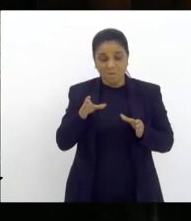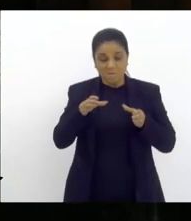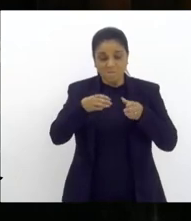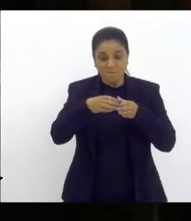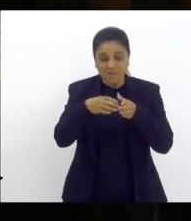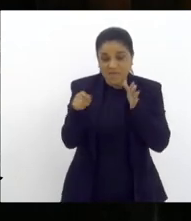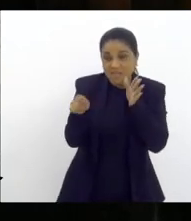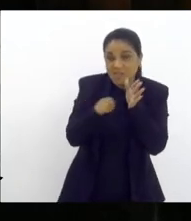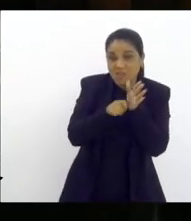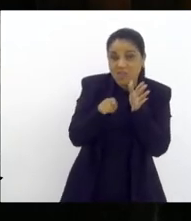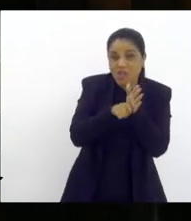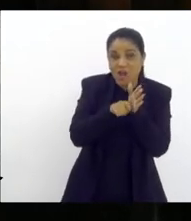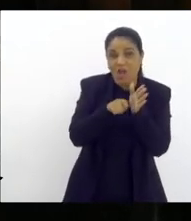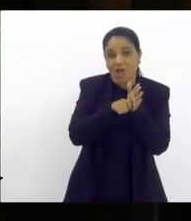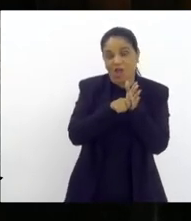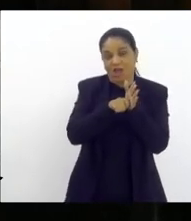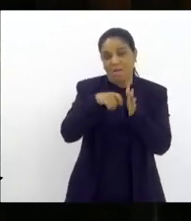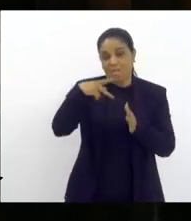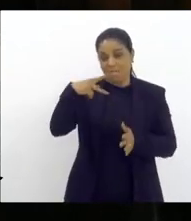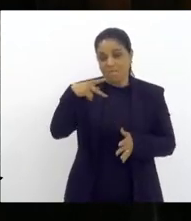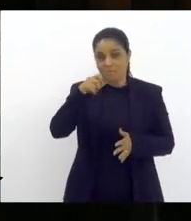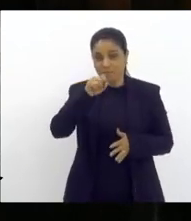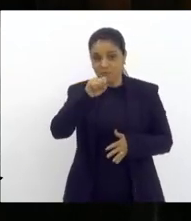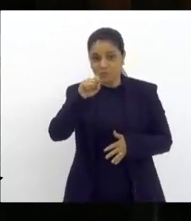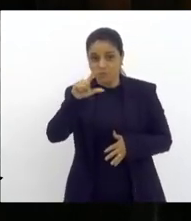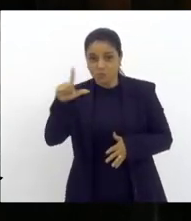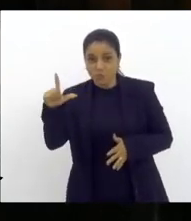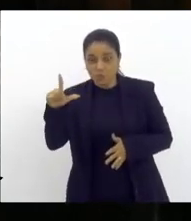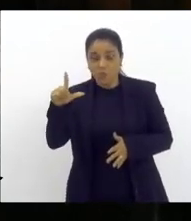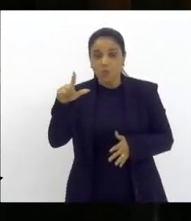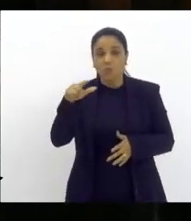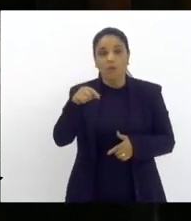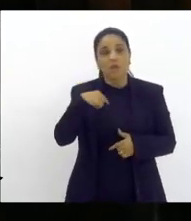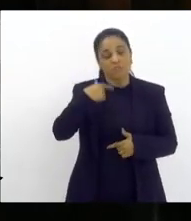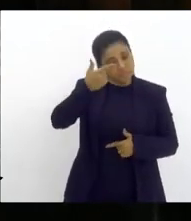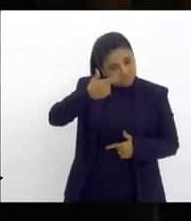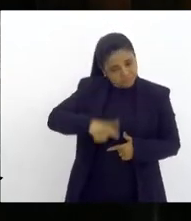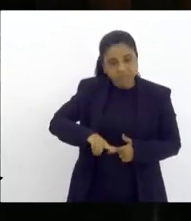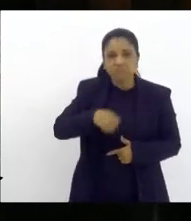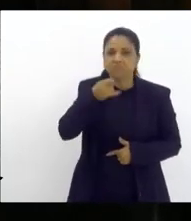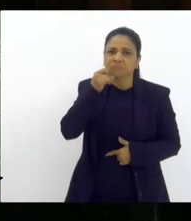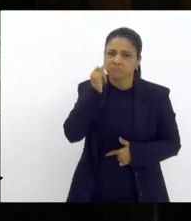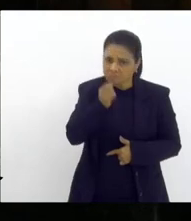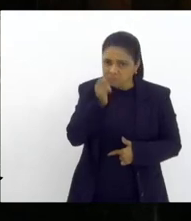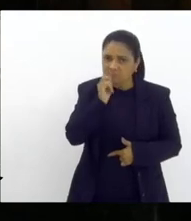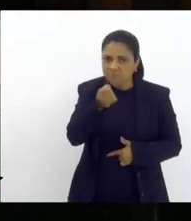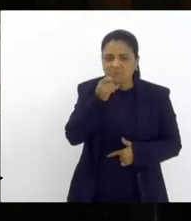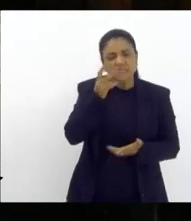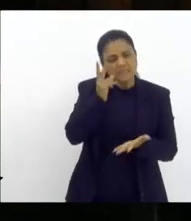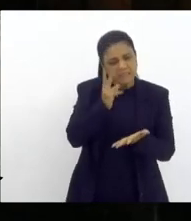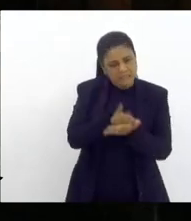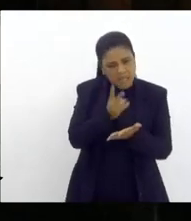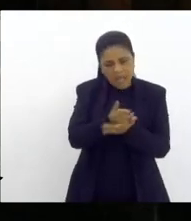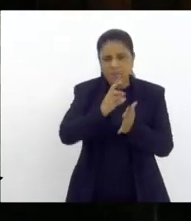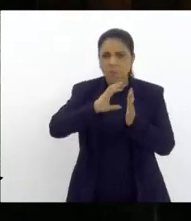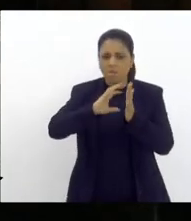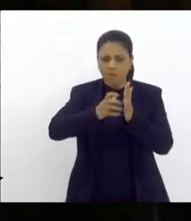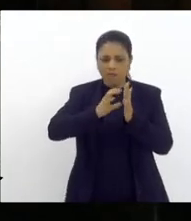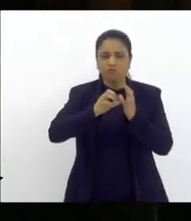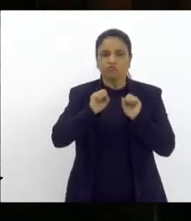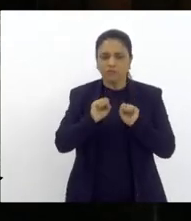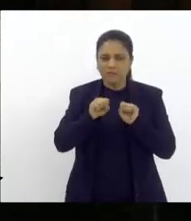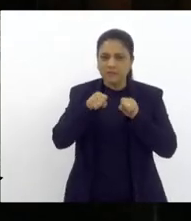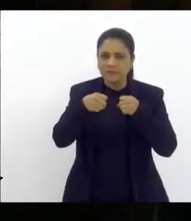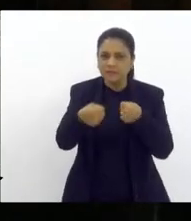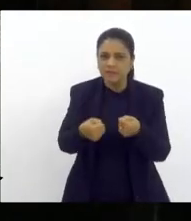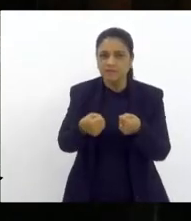casa porque falo e repito é o partido que sempre faz as defesas